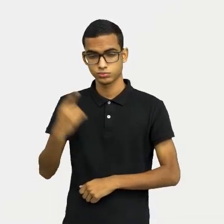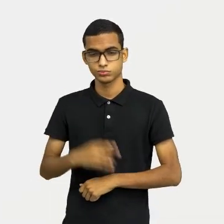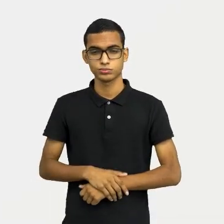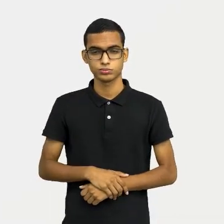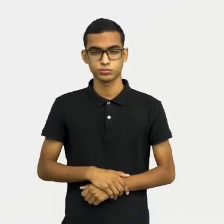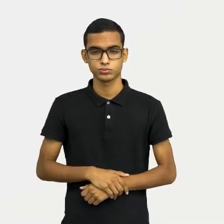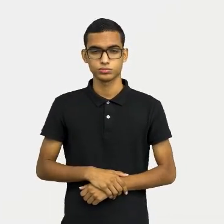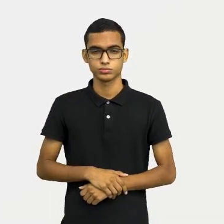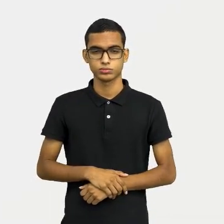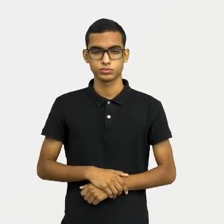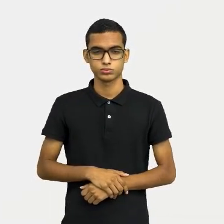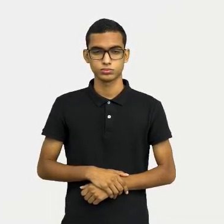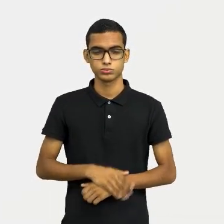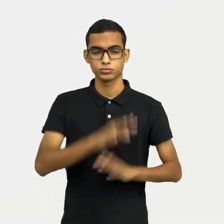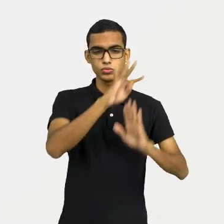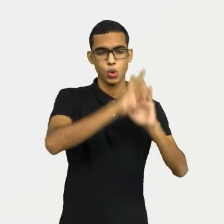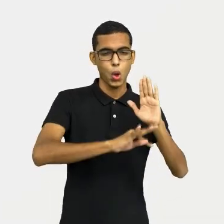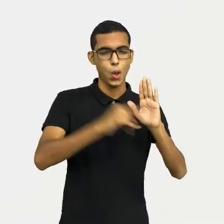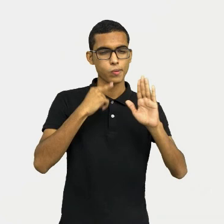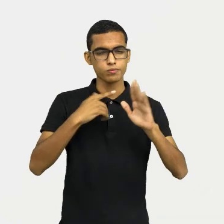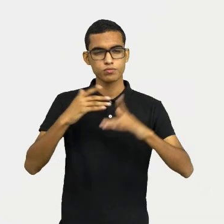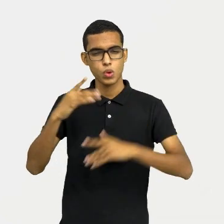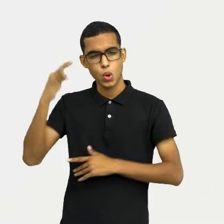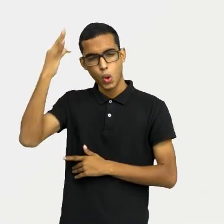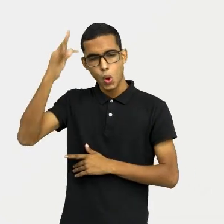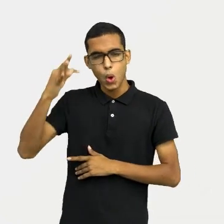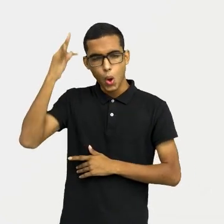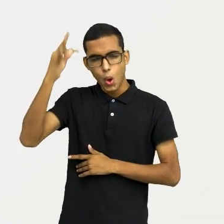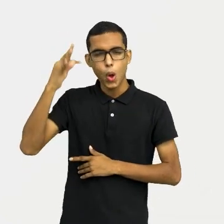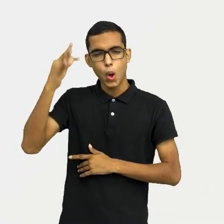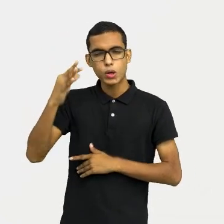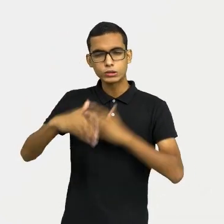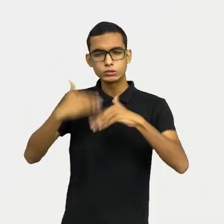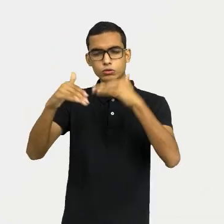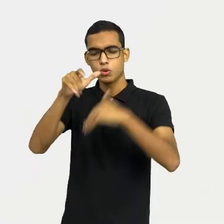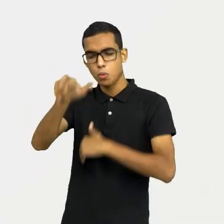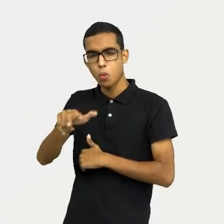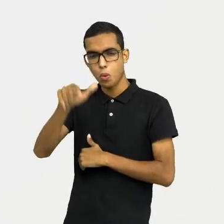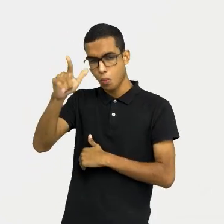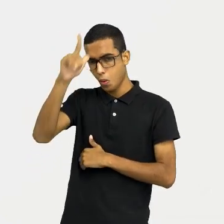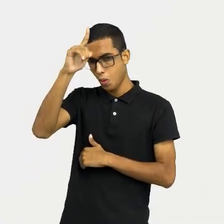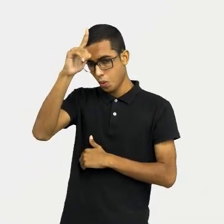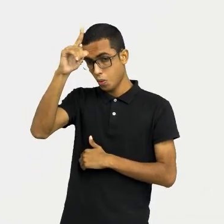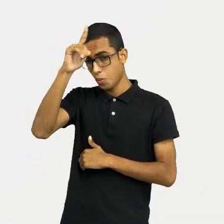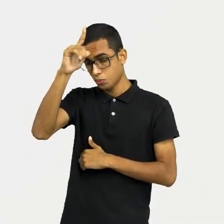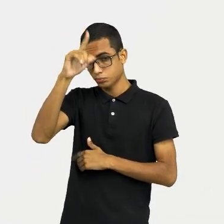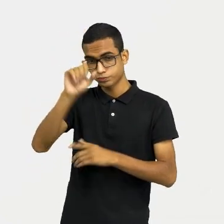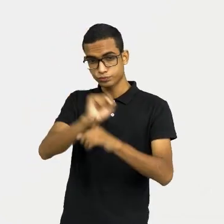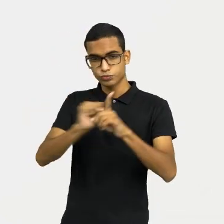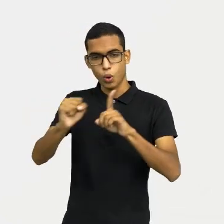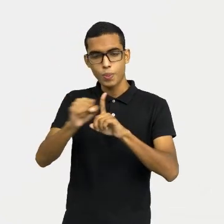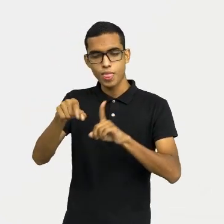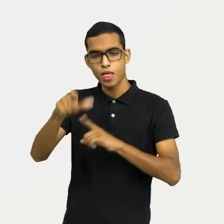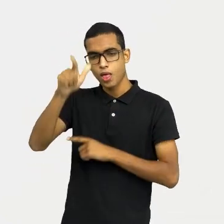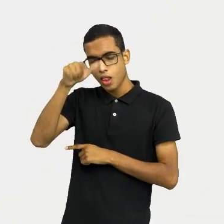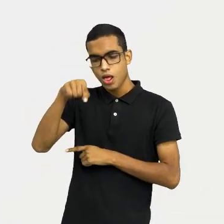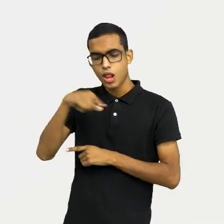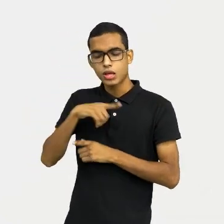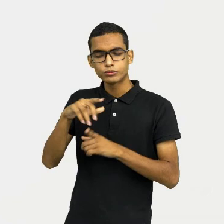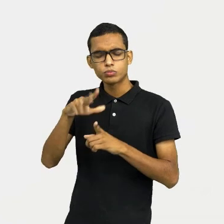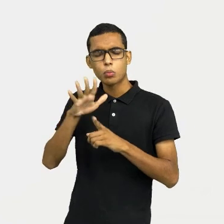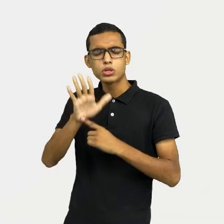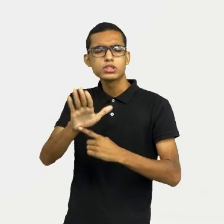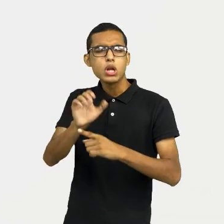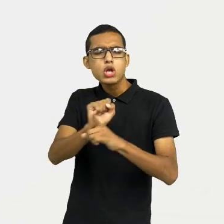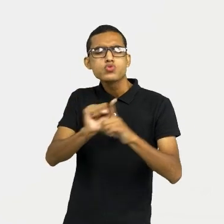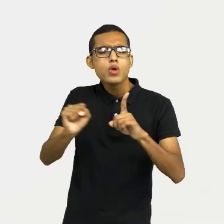lá. A teoria desenvolvida por Ulrich Beck, sociólogo alemão, a sociedade de risco,